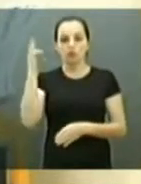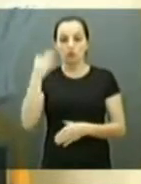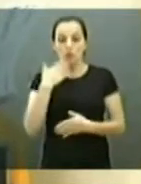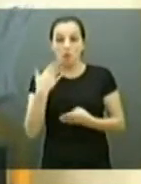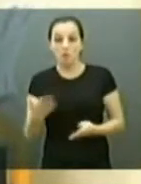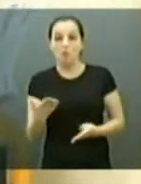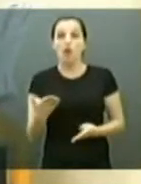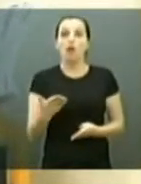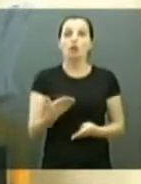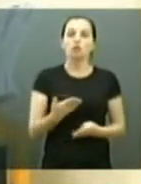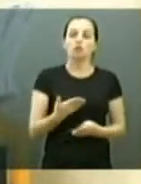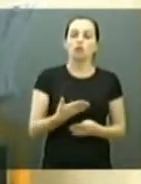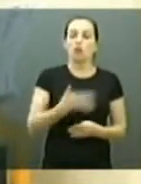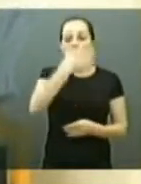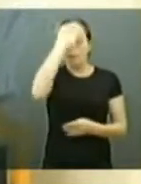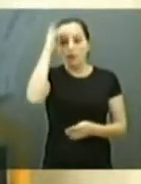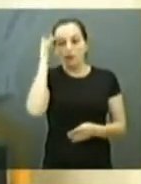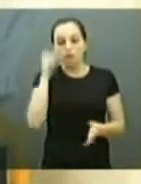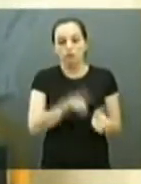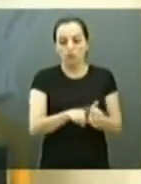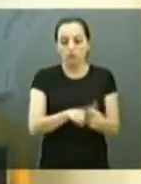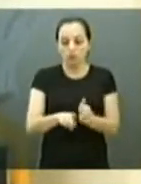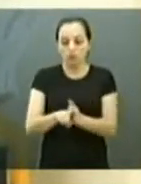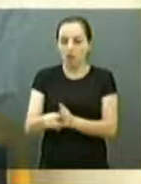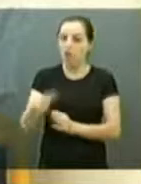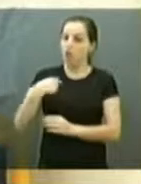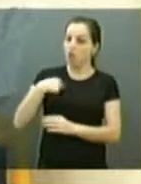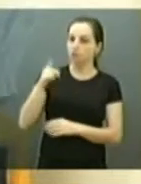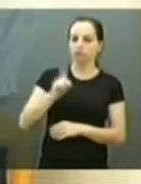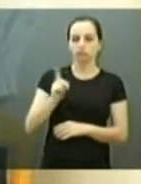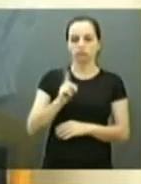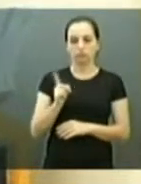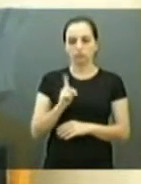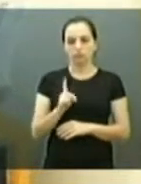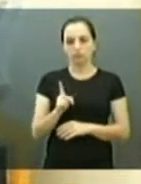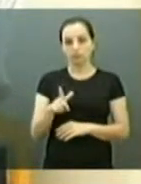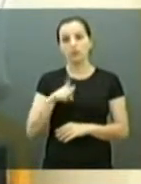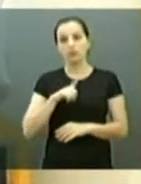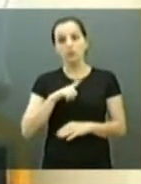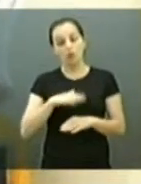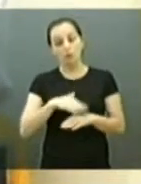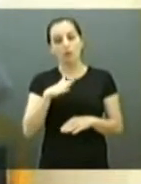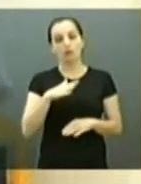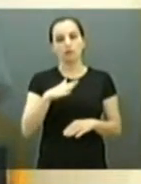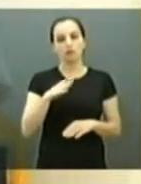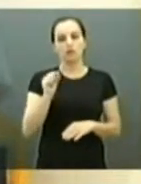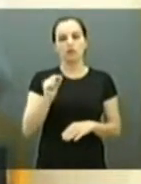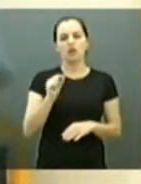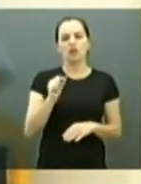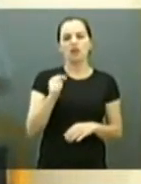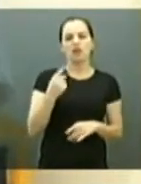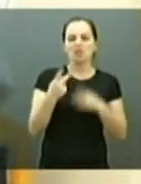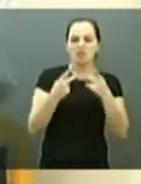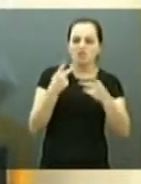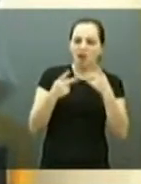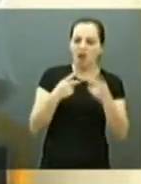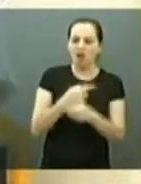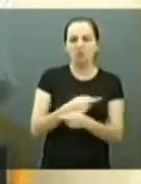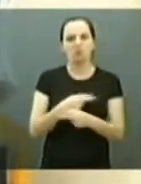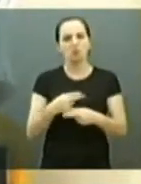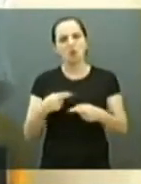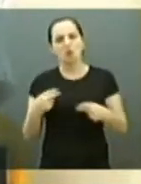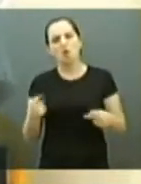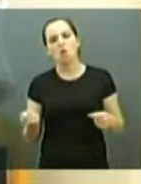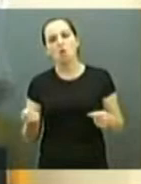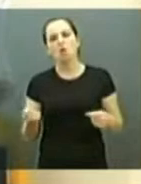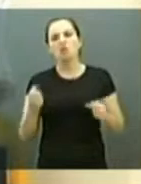pessoas sejam investigadas pelo Conselho de Ética. Eu não. Temos mais aqui. Ele cita várias questões aqui,